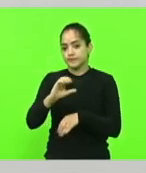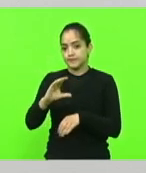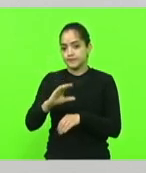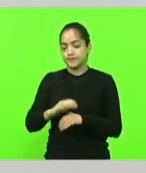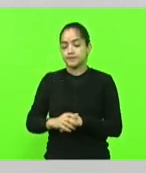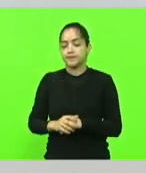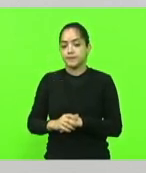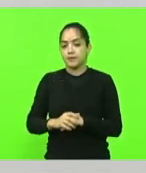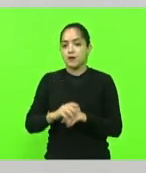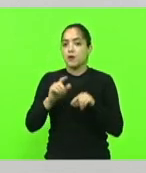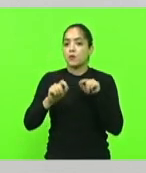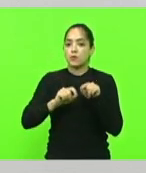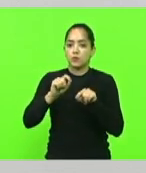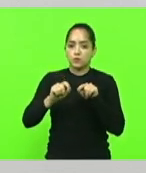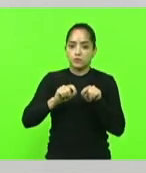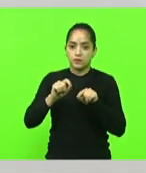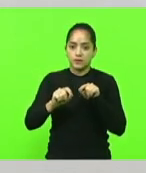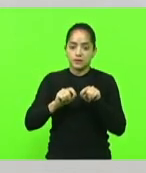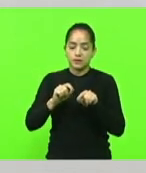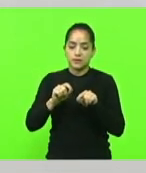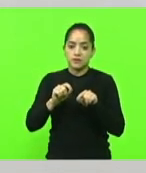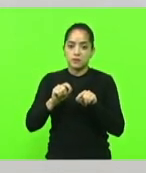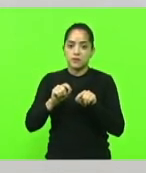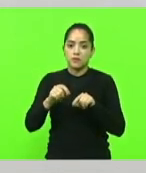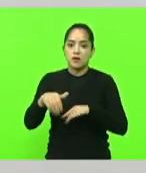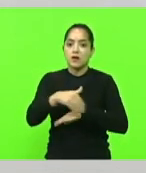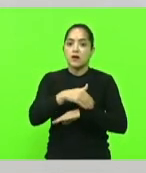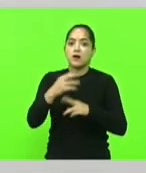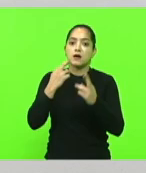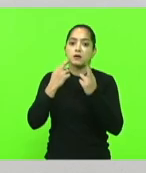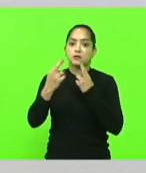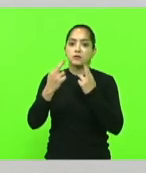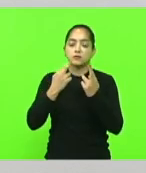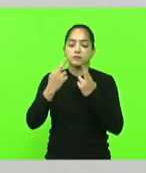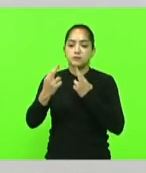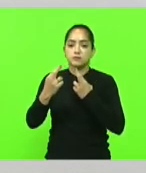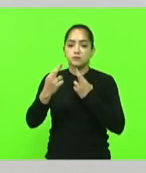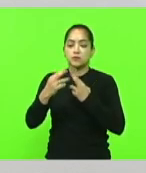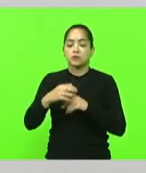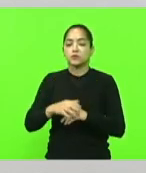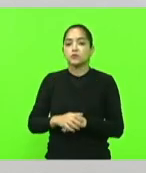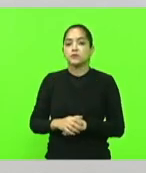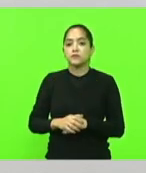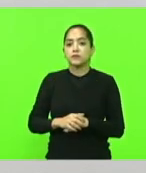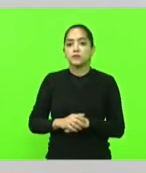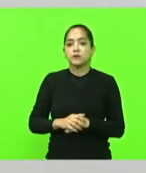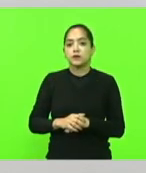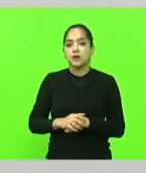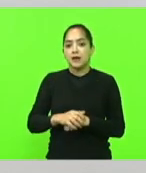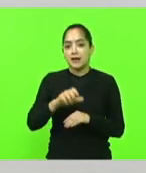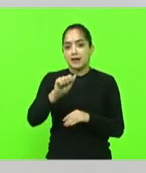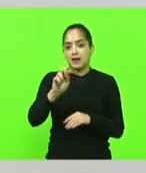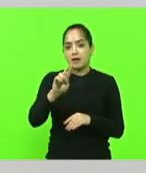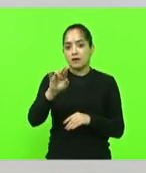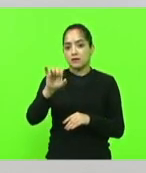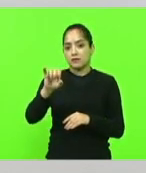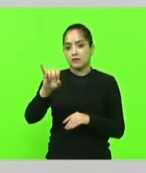Com relação à rodovia Aristides Bolan, uma das principais